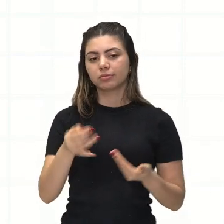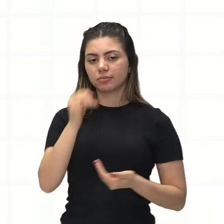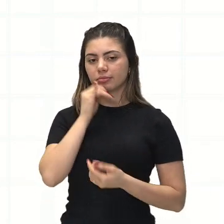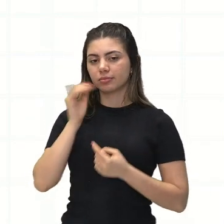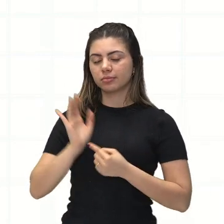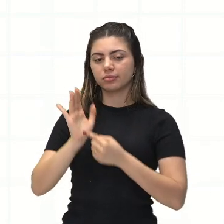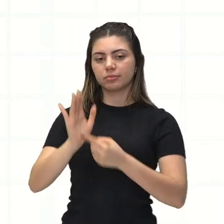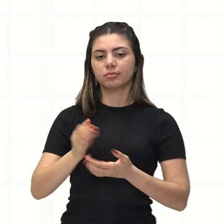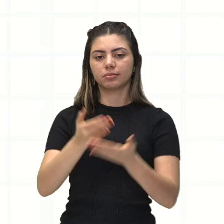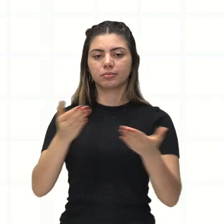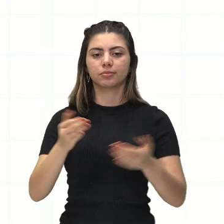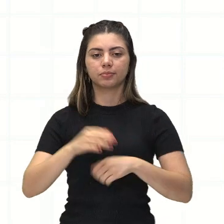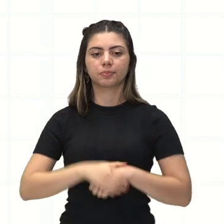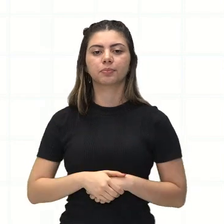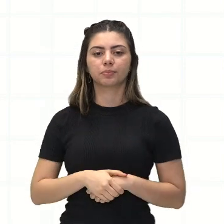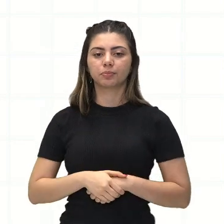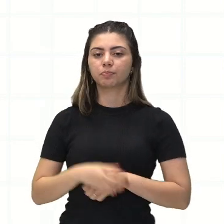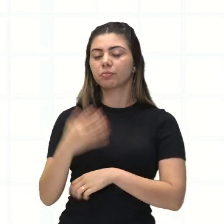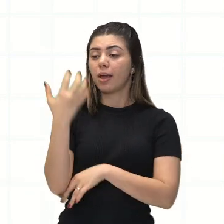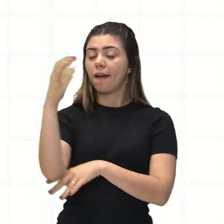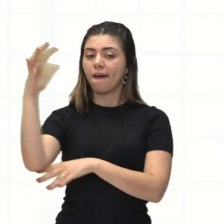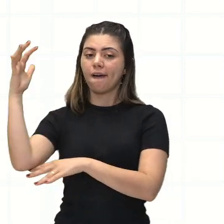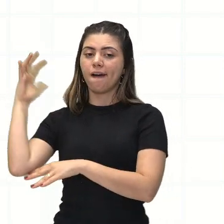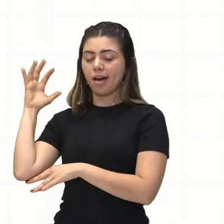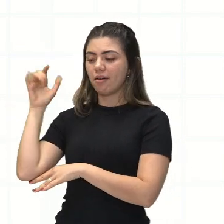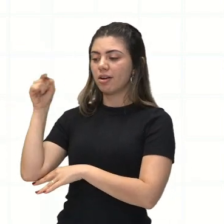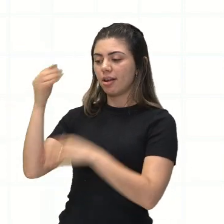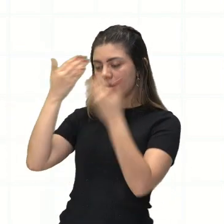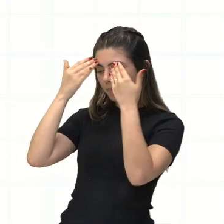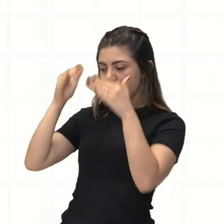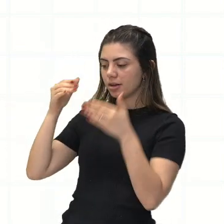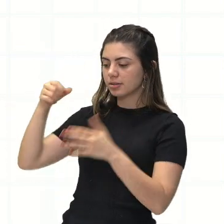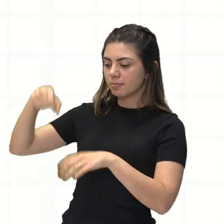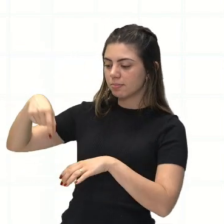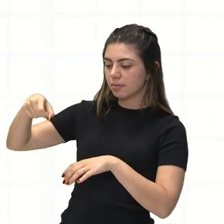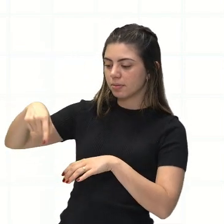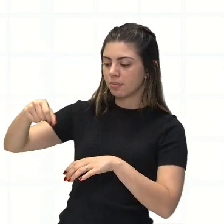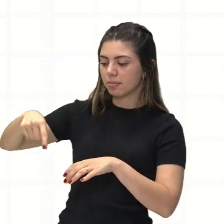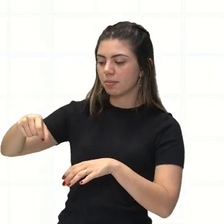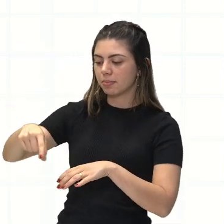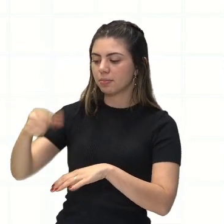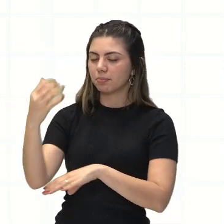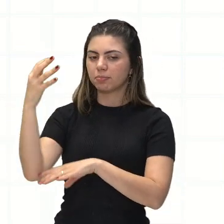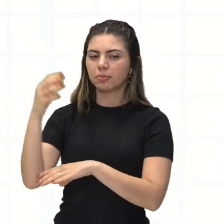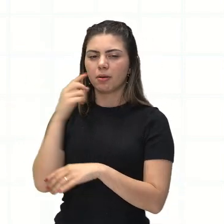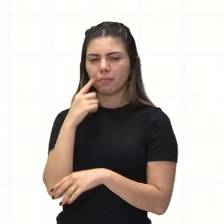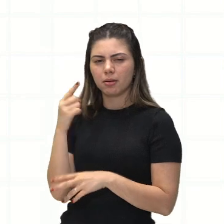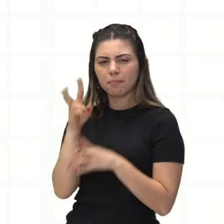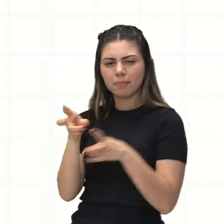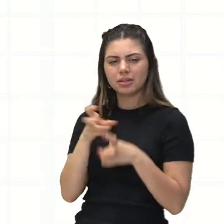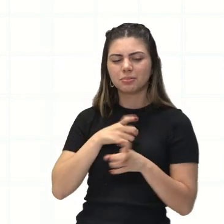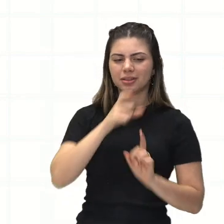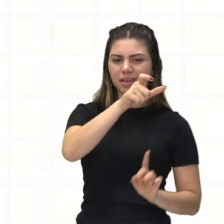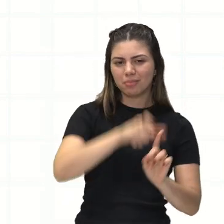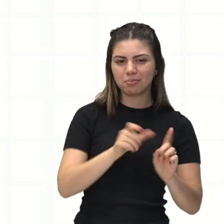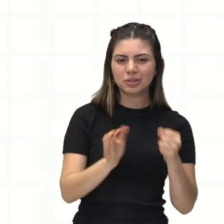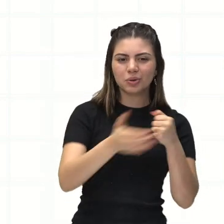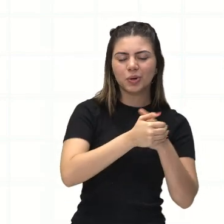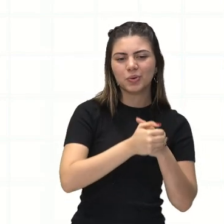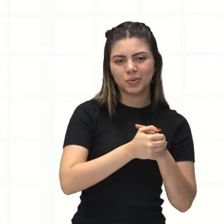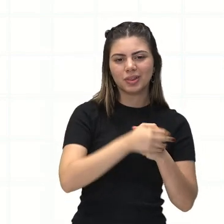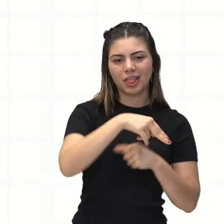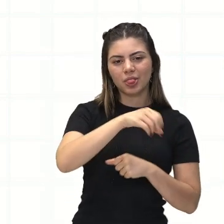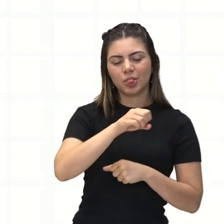temos plantamos árvores no parque. Eu tenho um sujeito que ele está oculto, né, que é o nós, porque se eu for fazer a